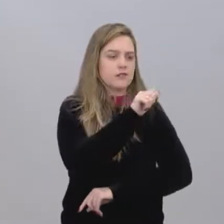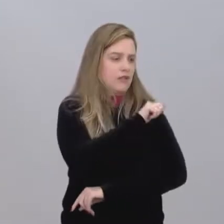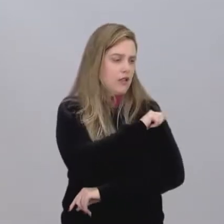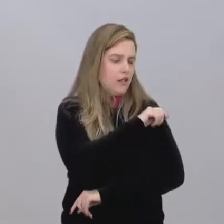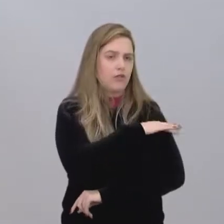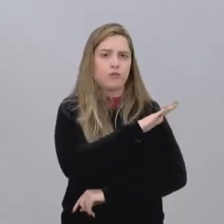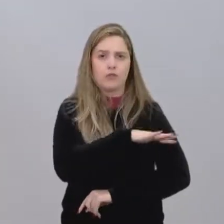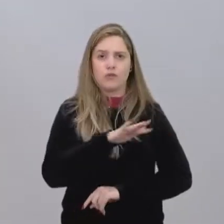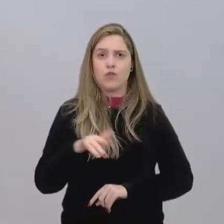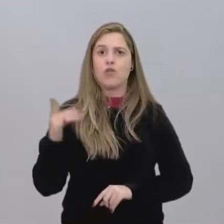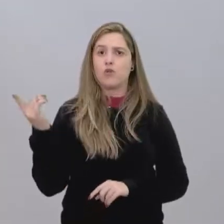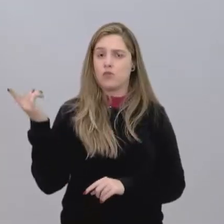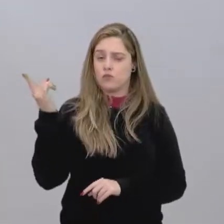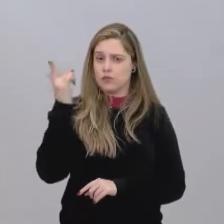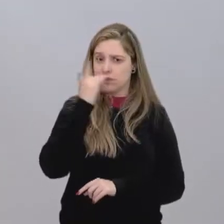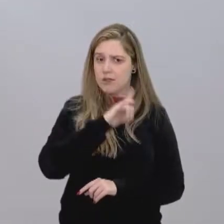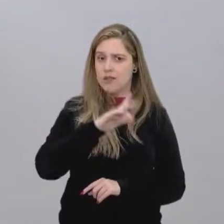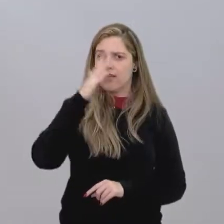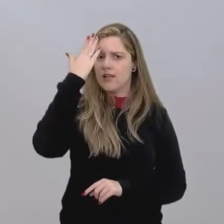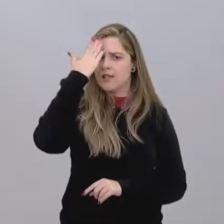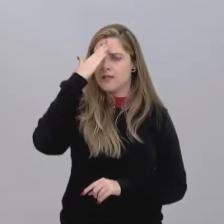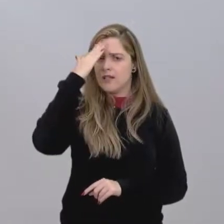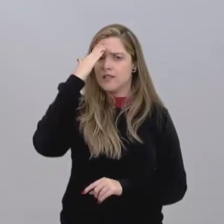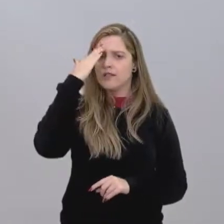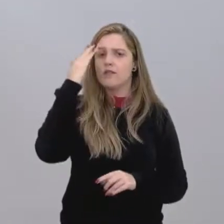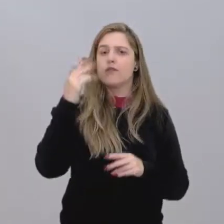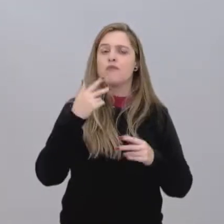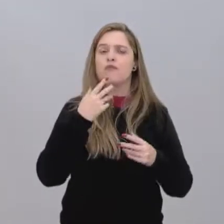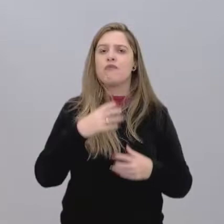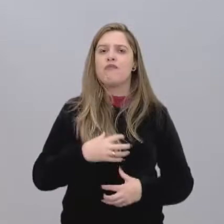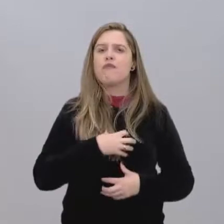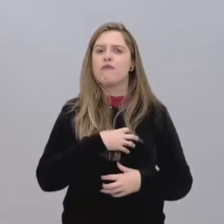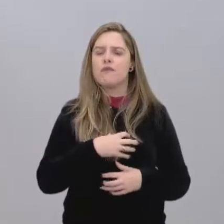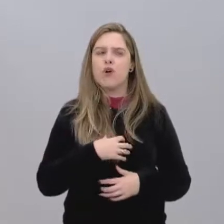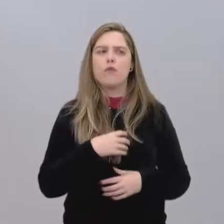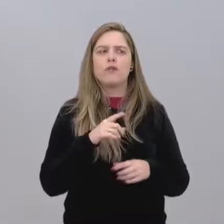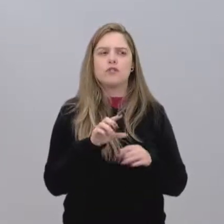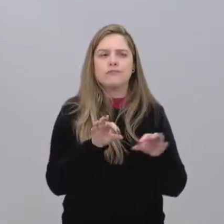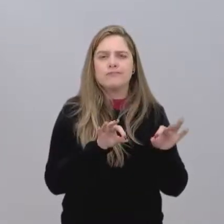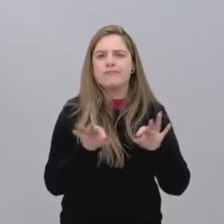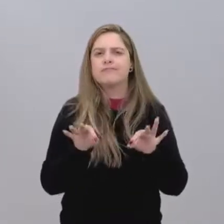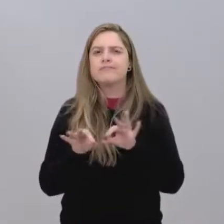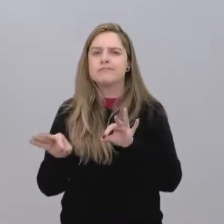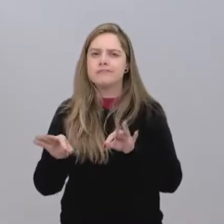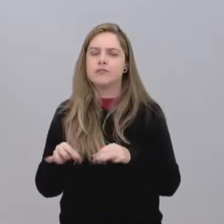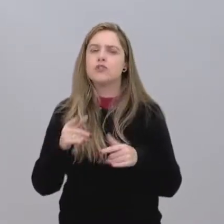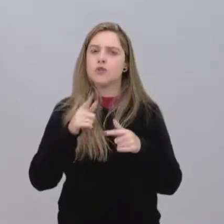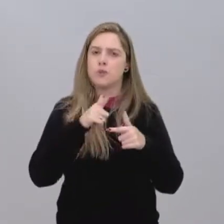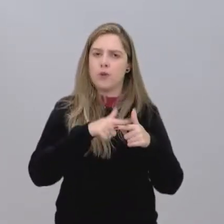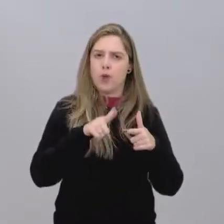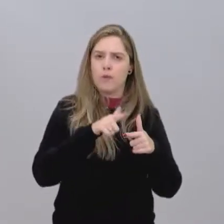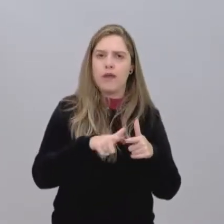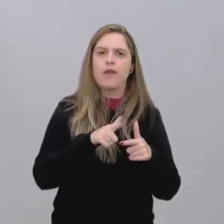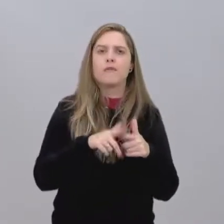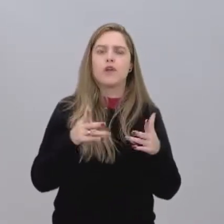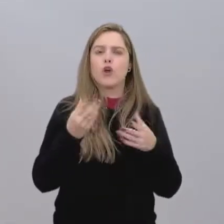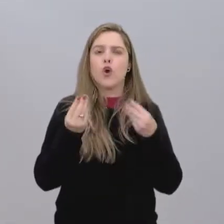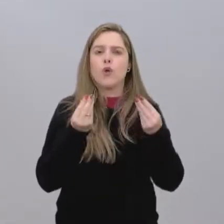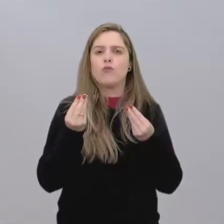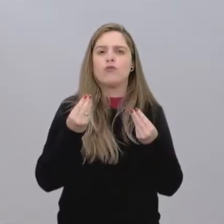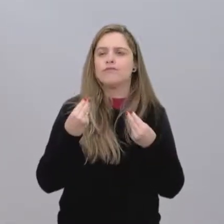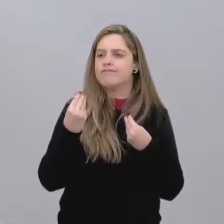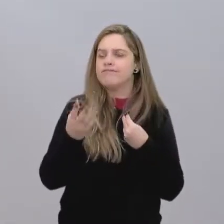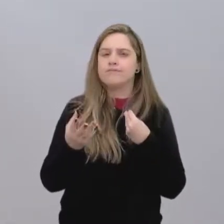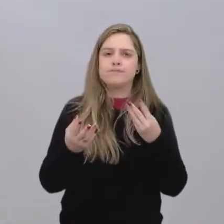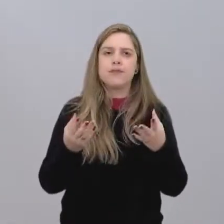consigam aí entender possíveis formas de solução para os problemas e como empregar